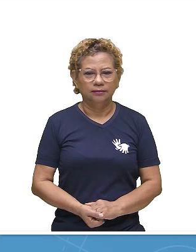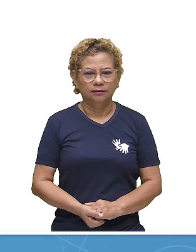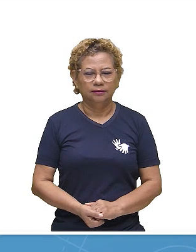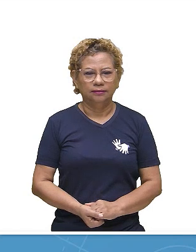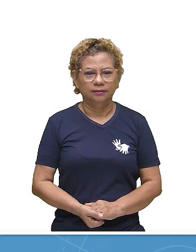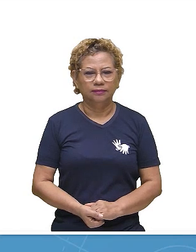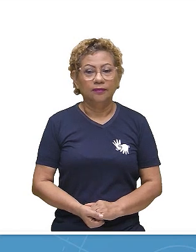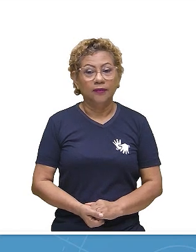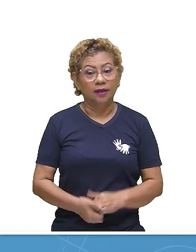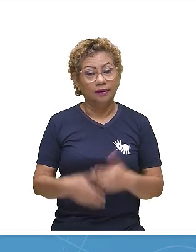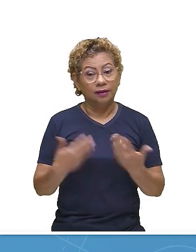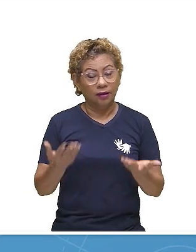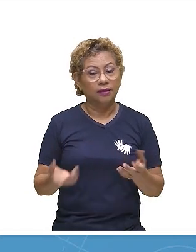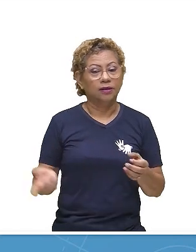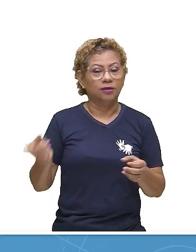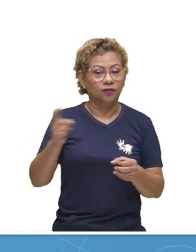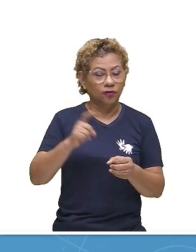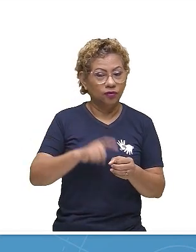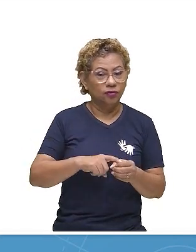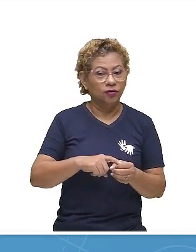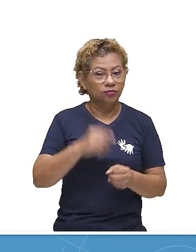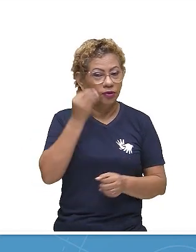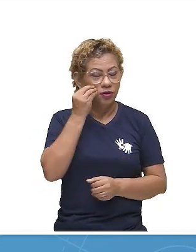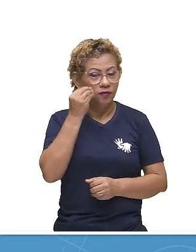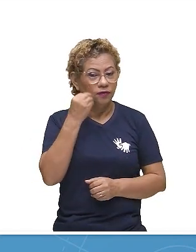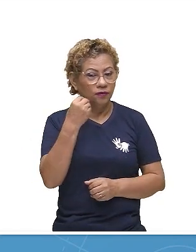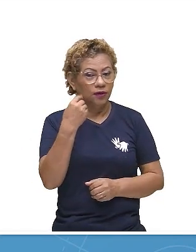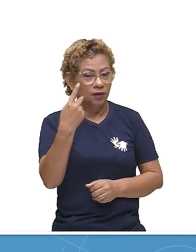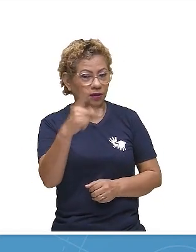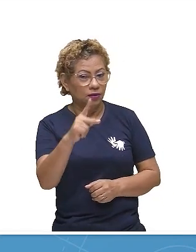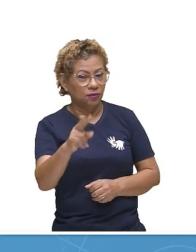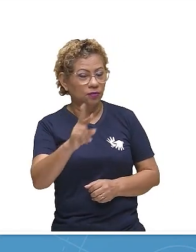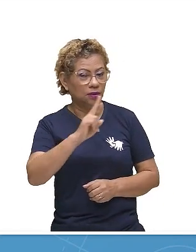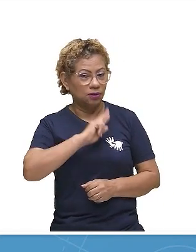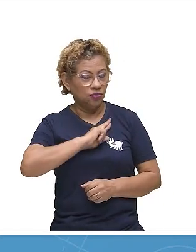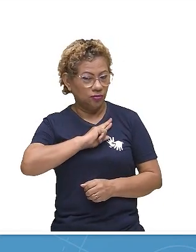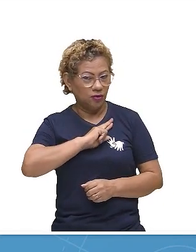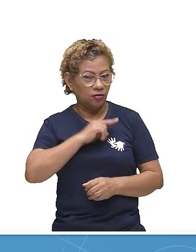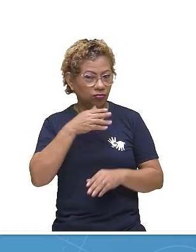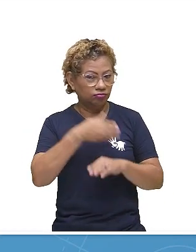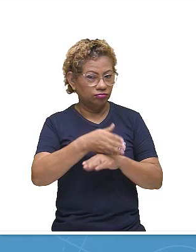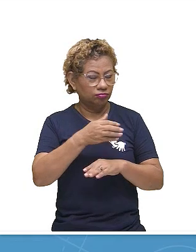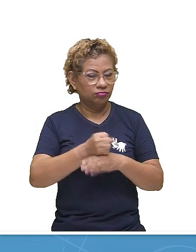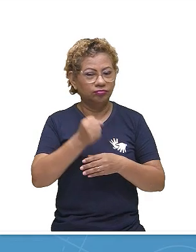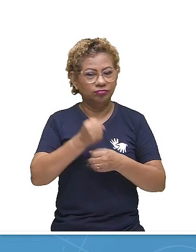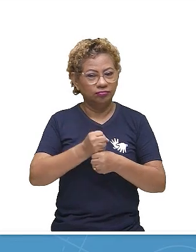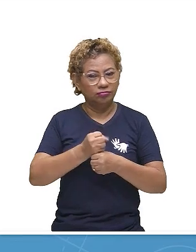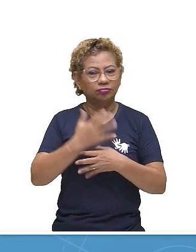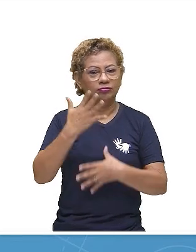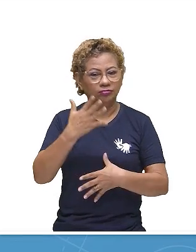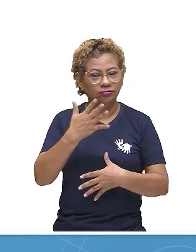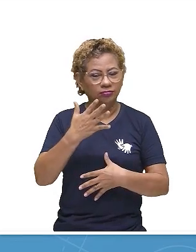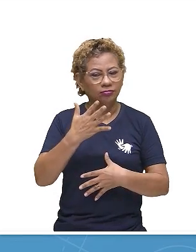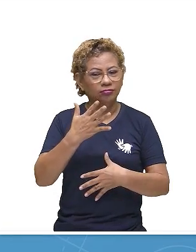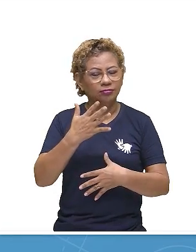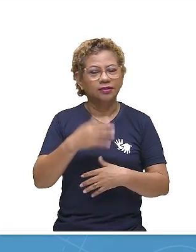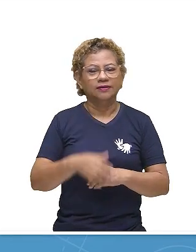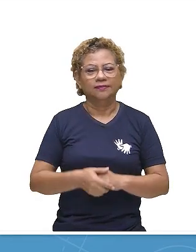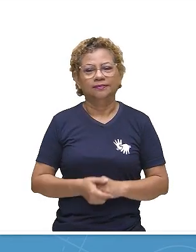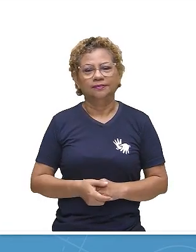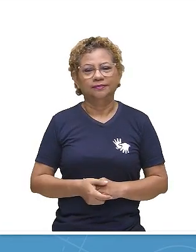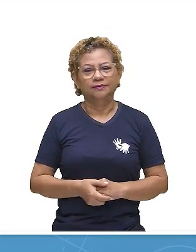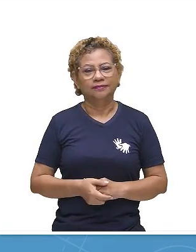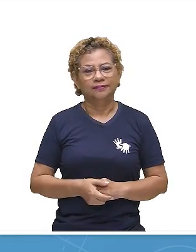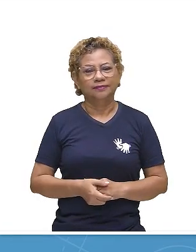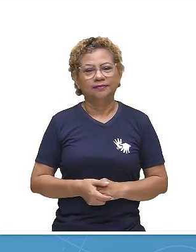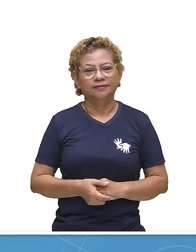Bem, queridos alunos, estamos de volta agora para a nossa interatividade, espaço aberto para nós expormos aí os nossos resultados